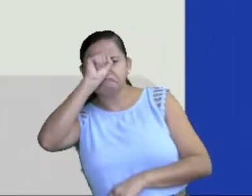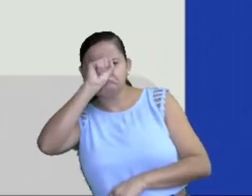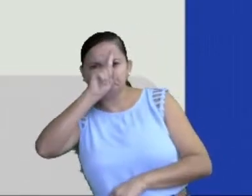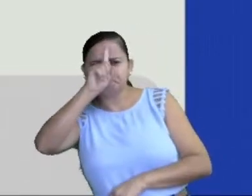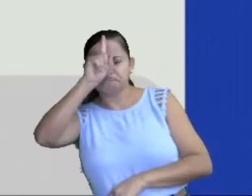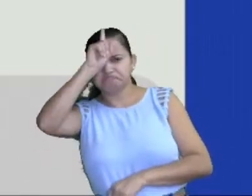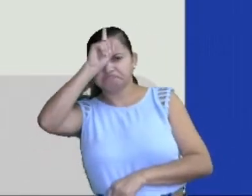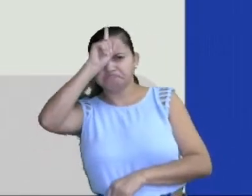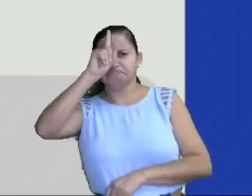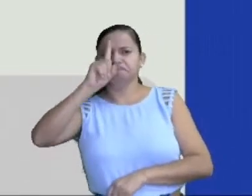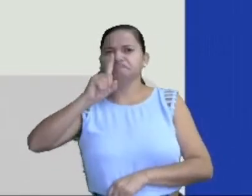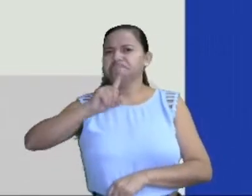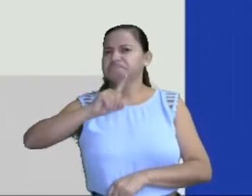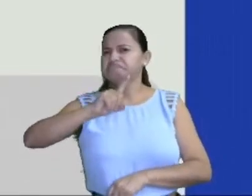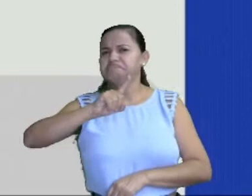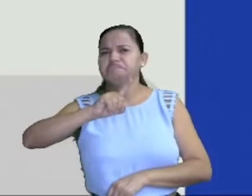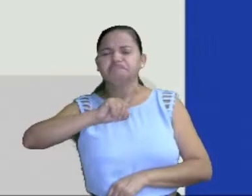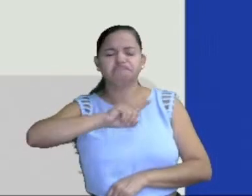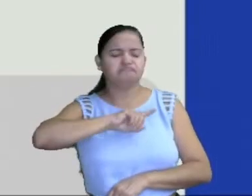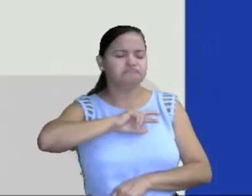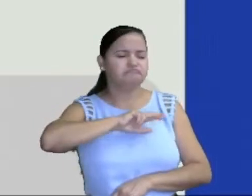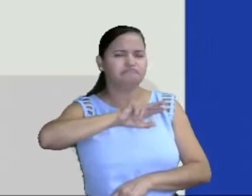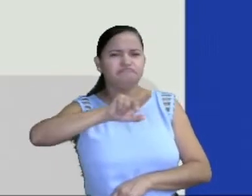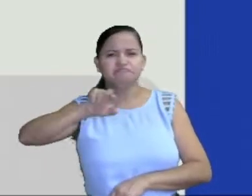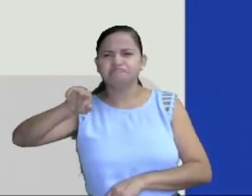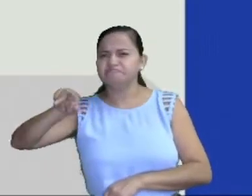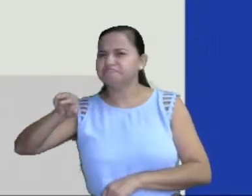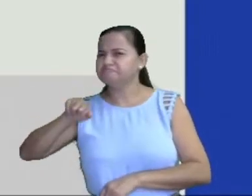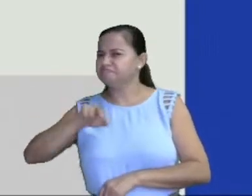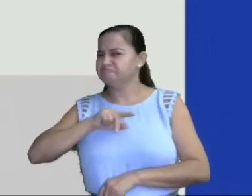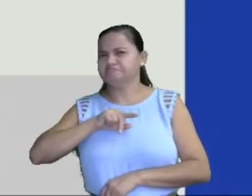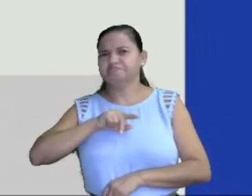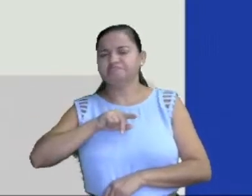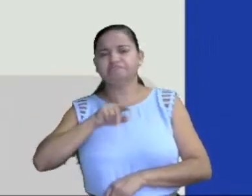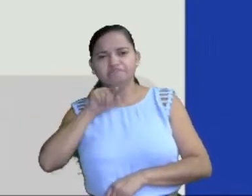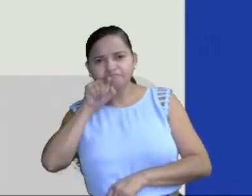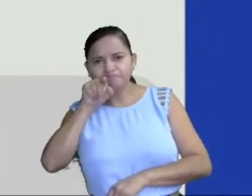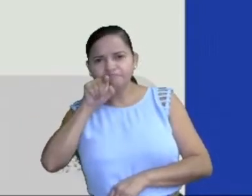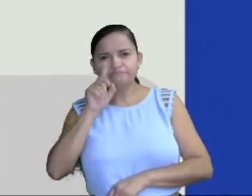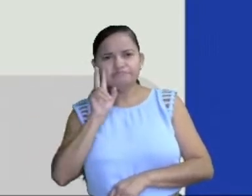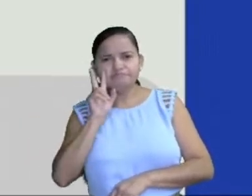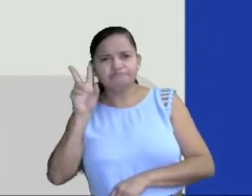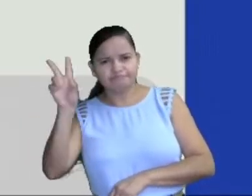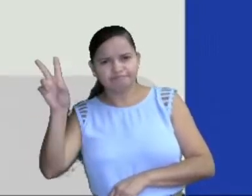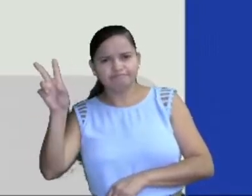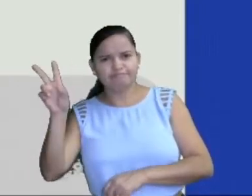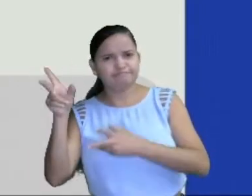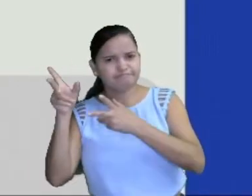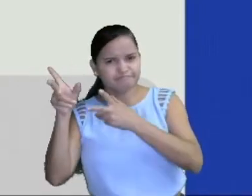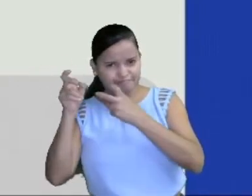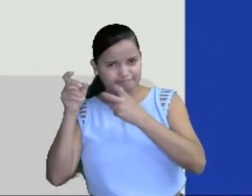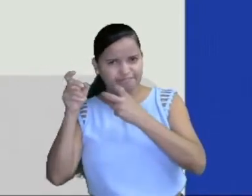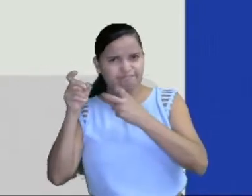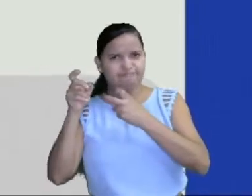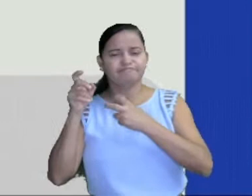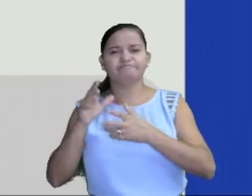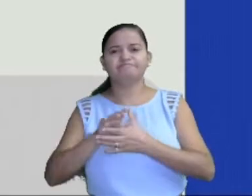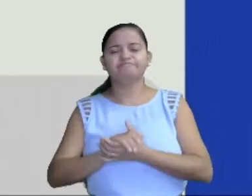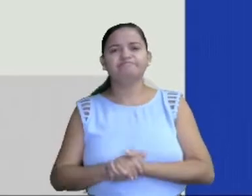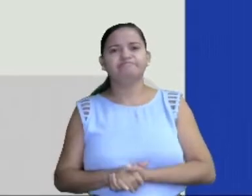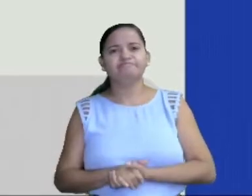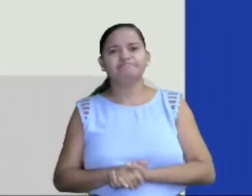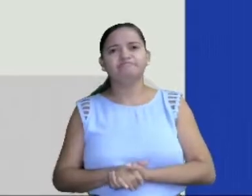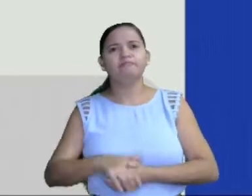Santa Maria. Tem vários locais aqui, ó. Vocês podem perceber que tem várias ruas, né? E tem